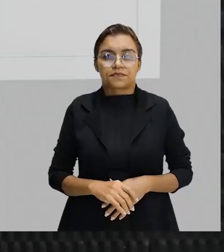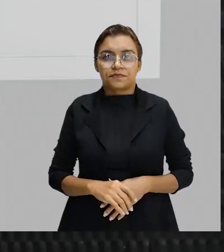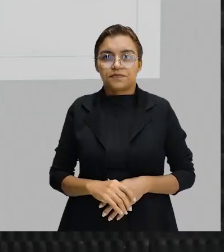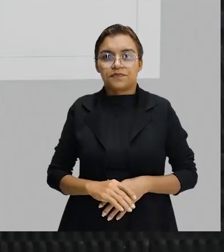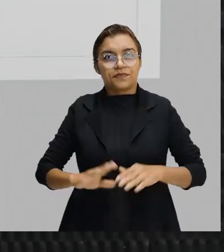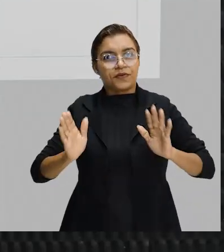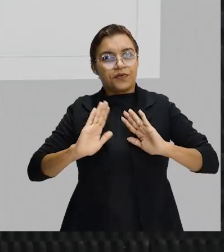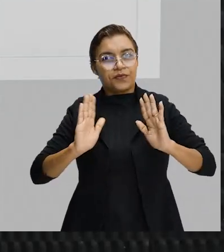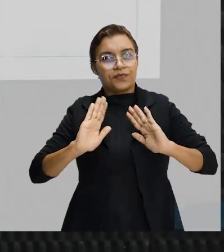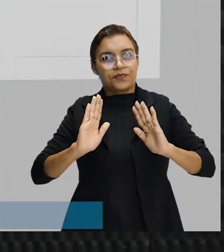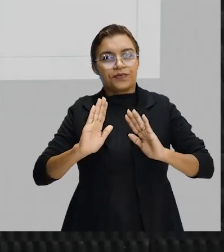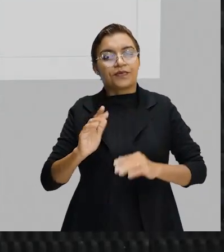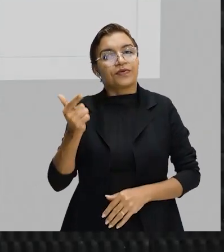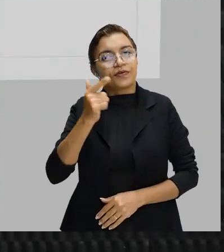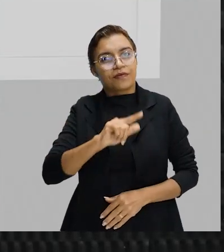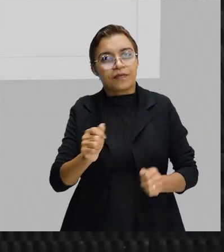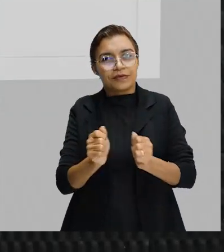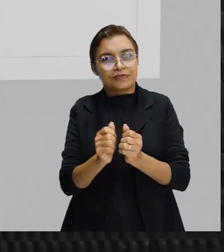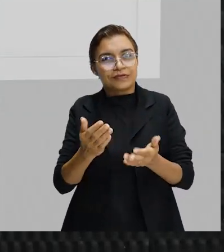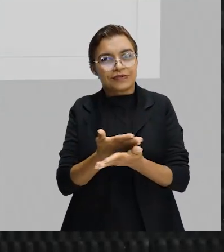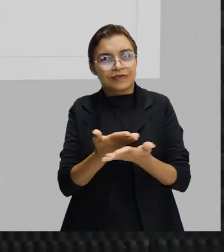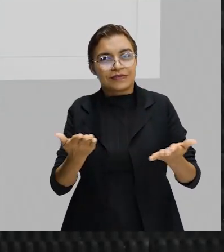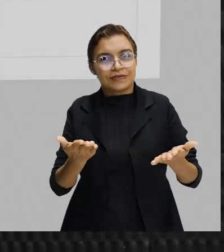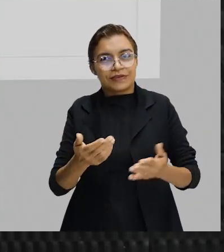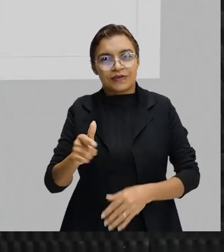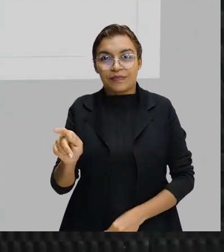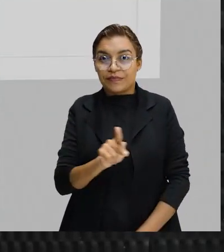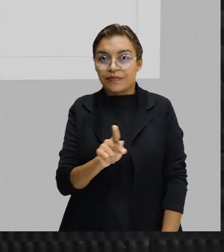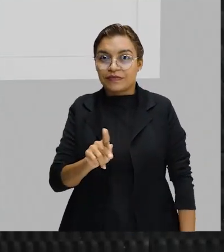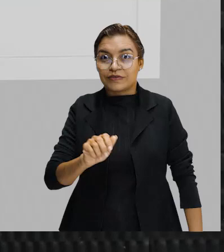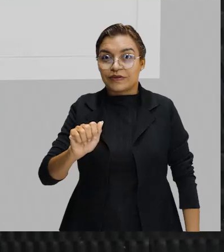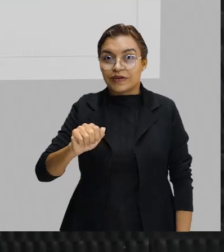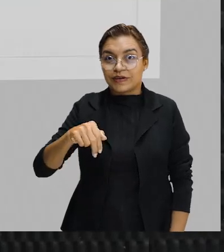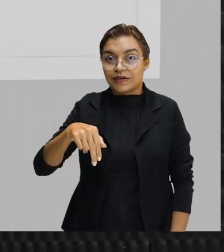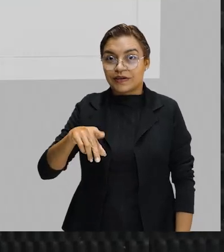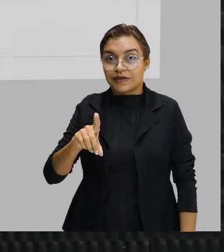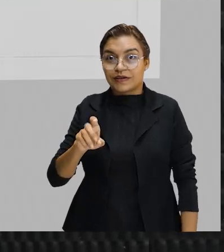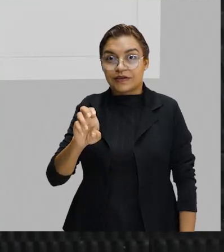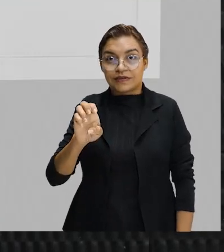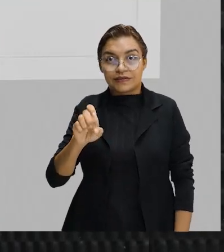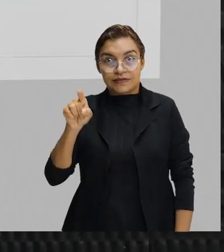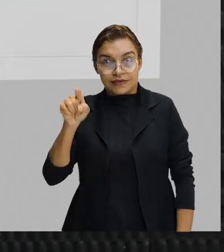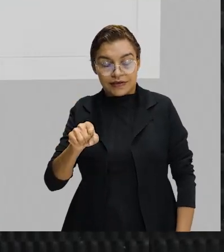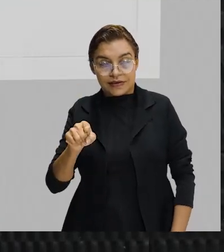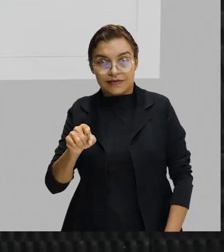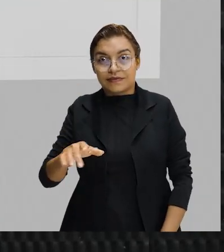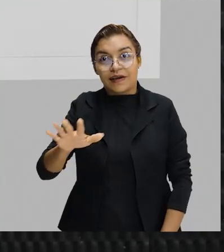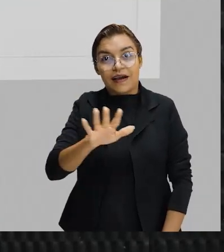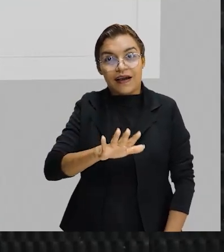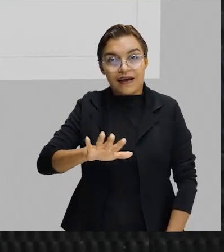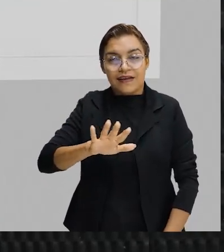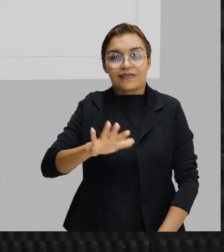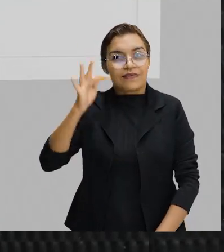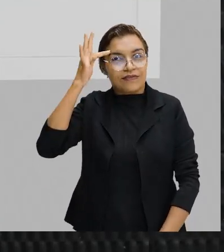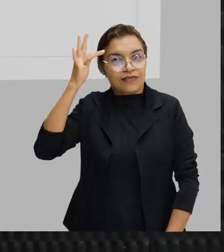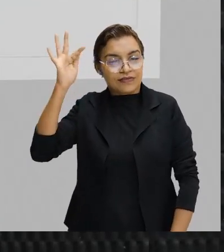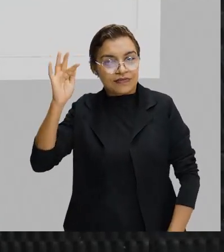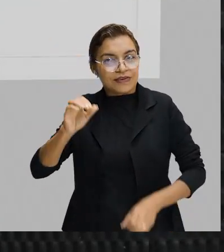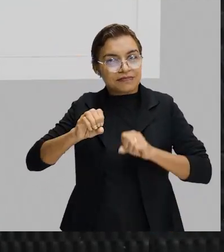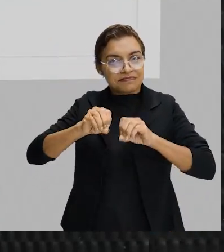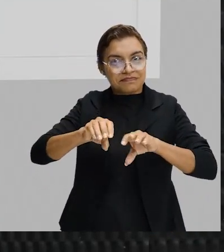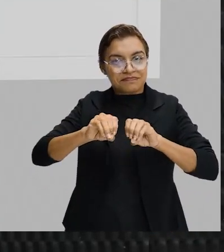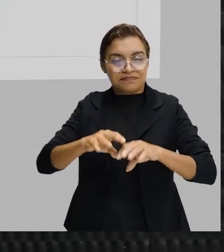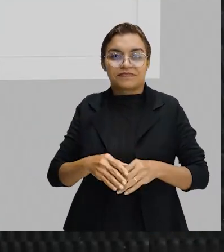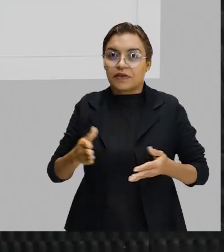Fala, meus queridos alunos, mais uma vez com vocês aqui, professor André Luiz, trazendo umas dicas na área de filosofia. É um prazer estar com vocês, quero motivar vocês